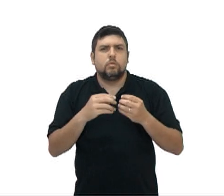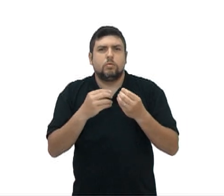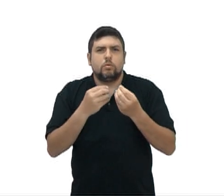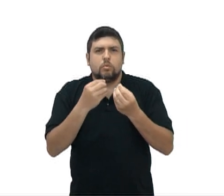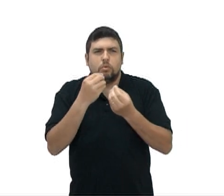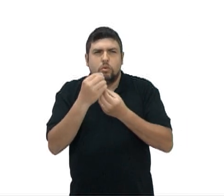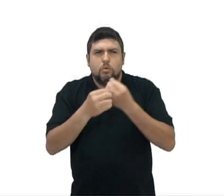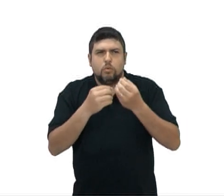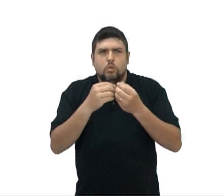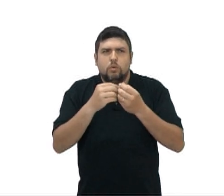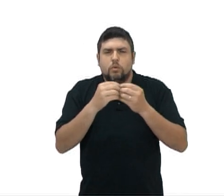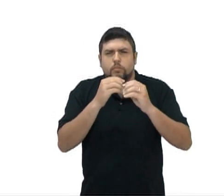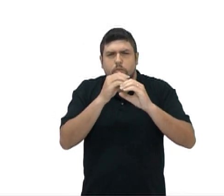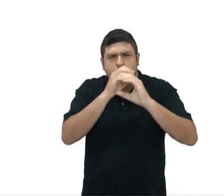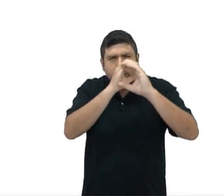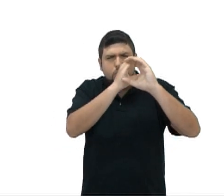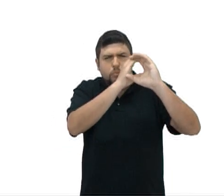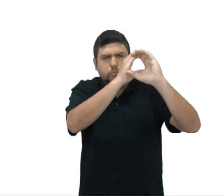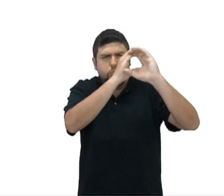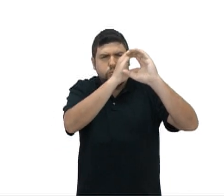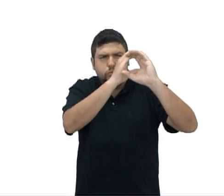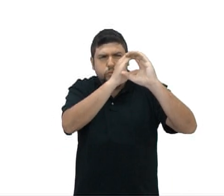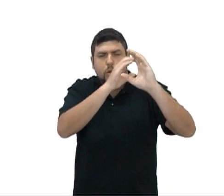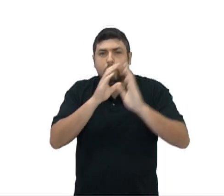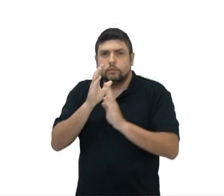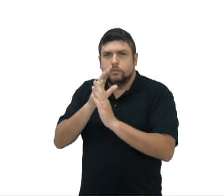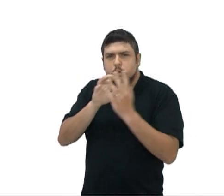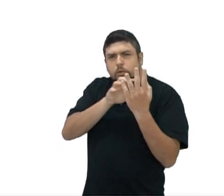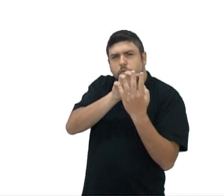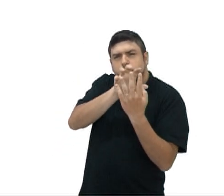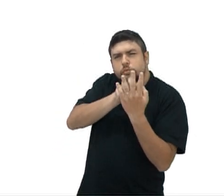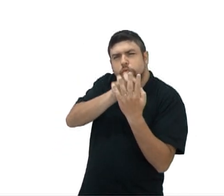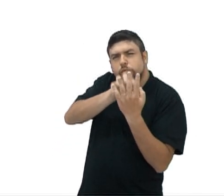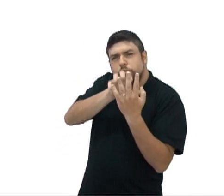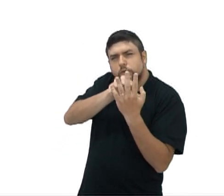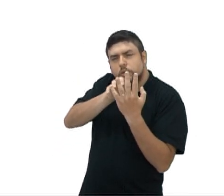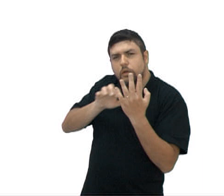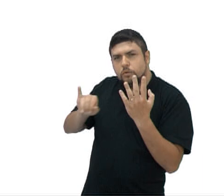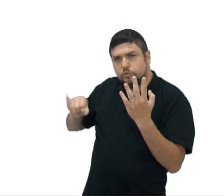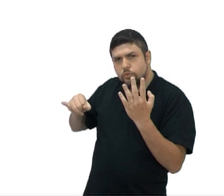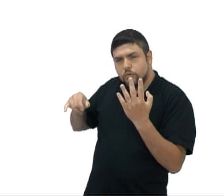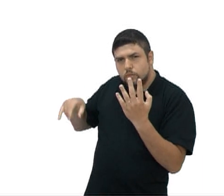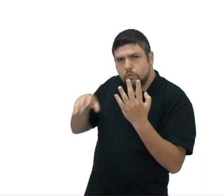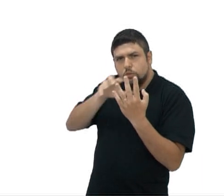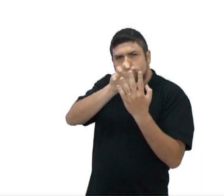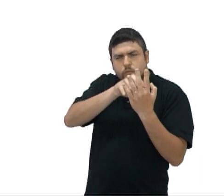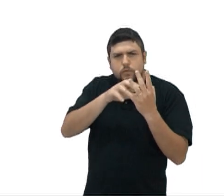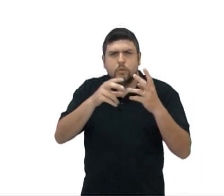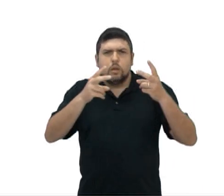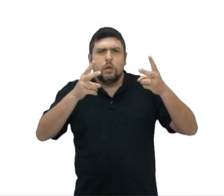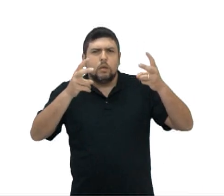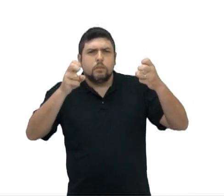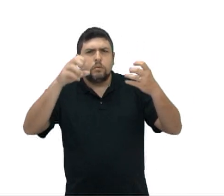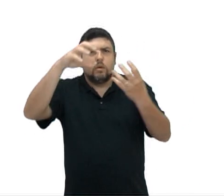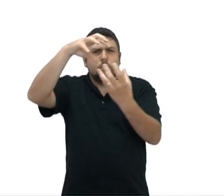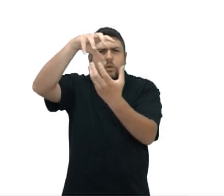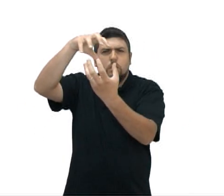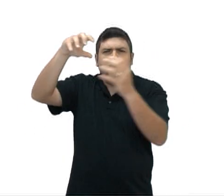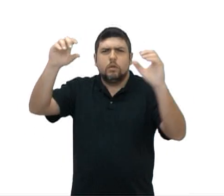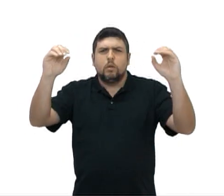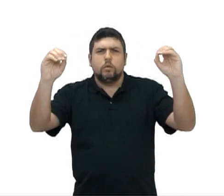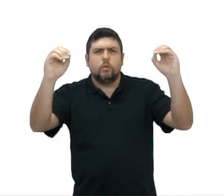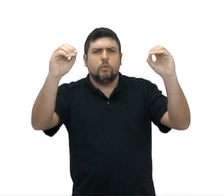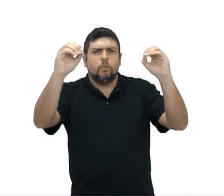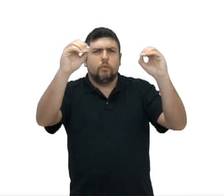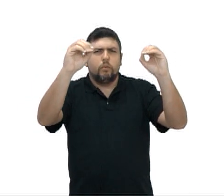perceber por intermédio das linhas de Fraunhofer, ele conseguiu perceber que você tinha deslocamento das galáxias em função